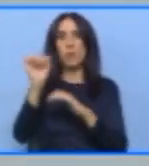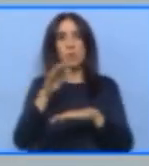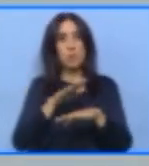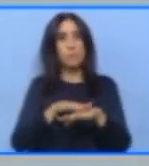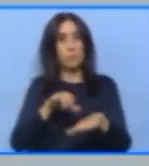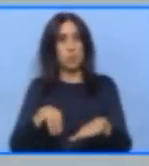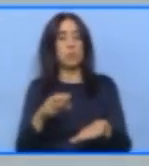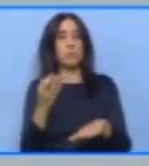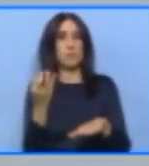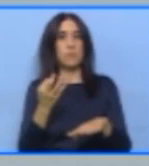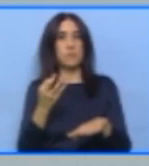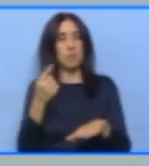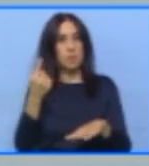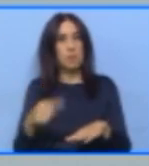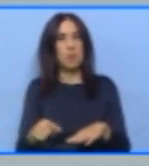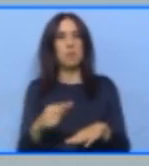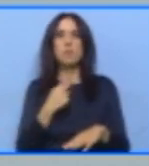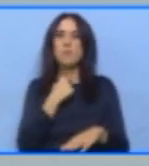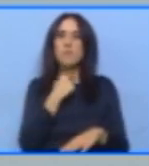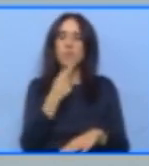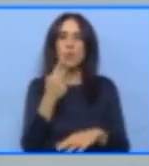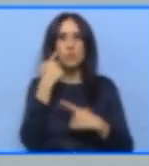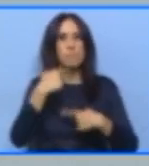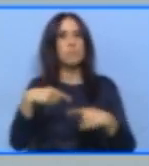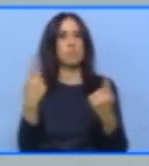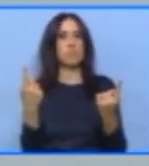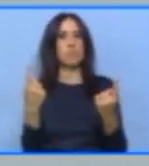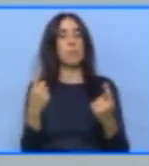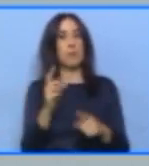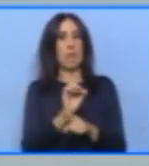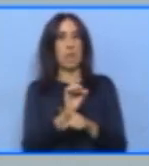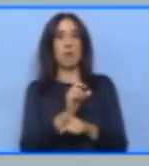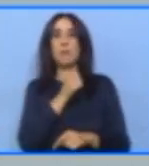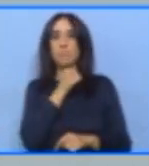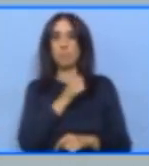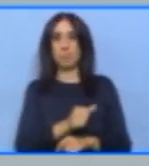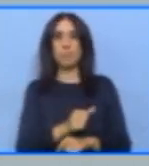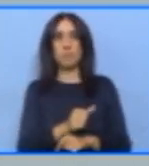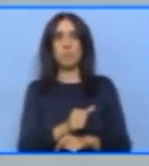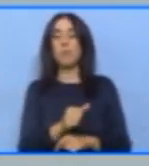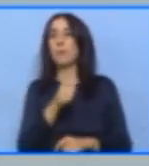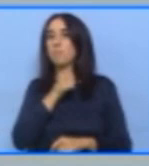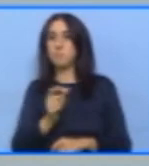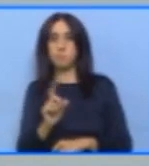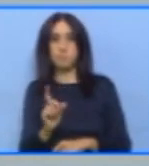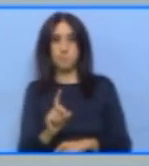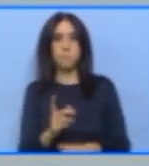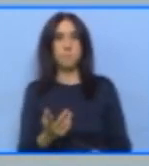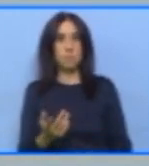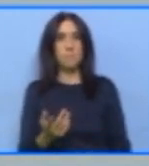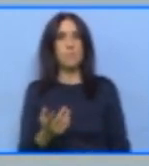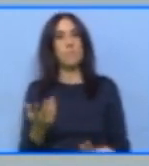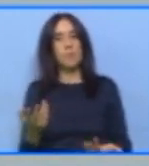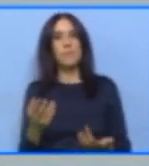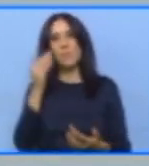tenham, efetivamente, voz para concordar, para discordar,